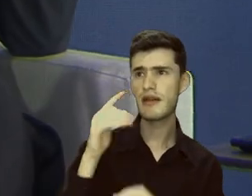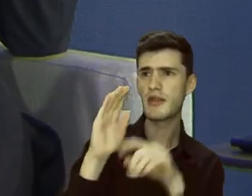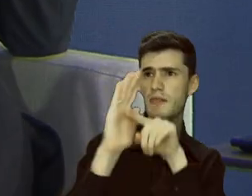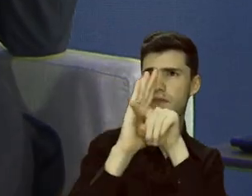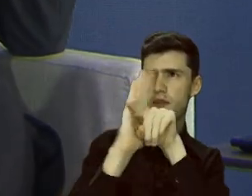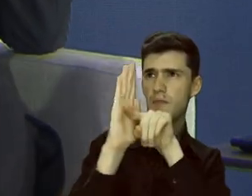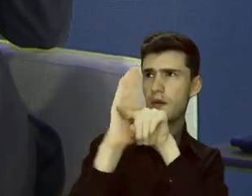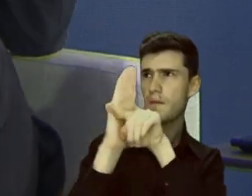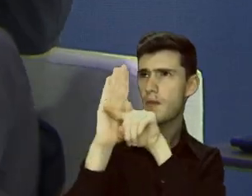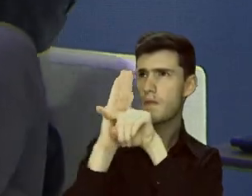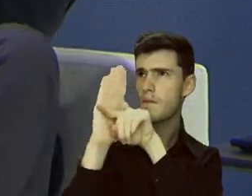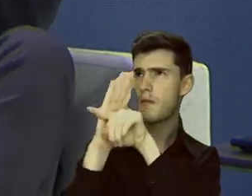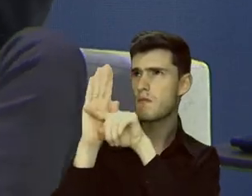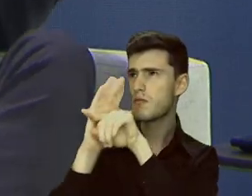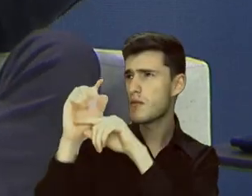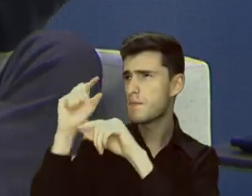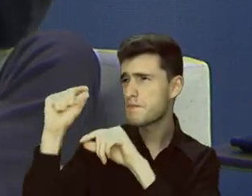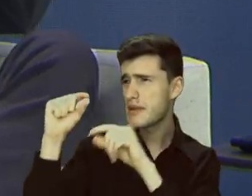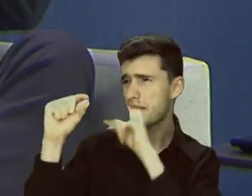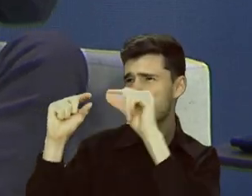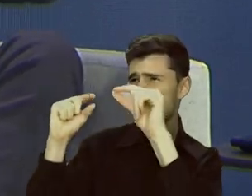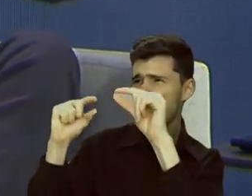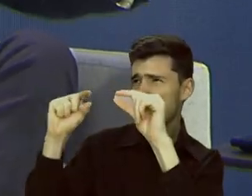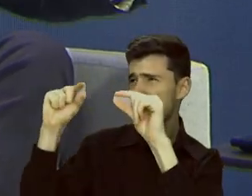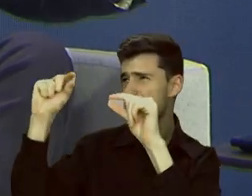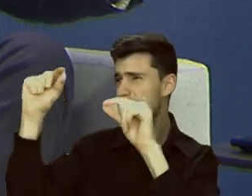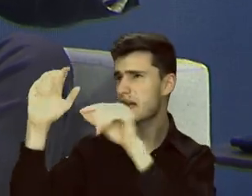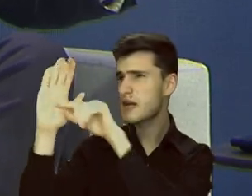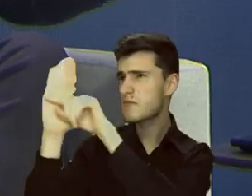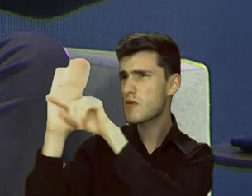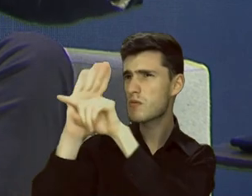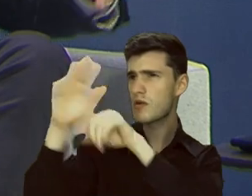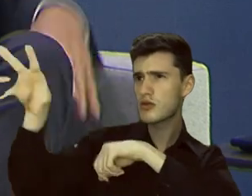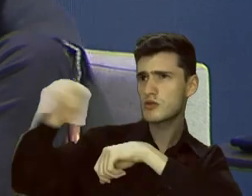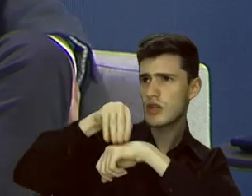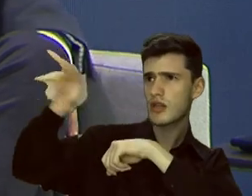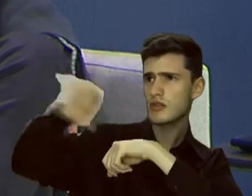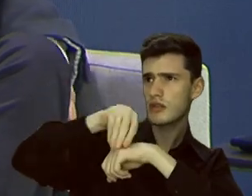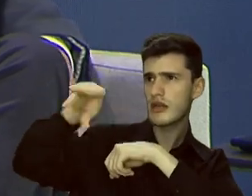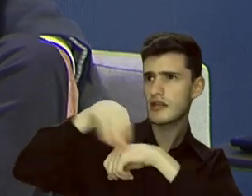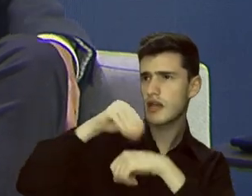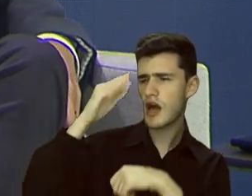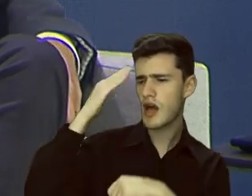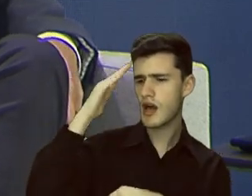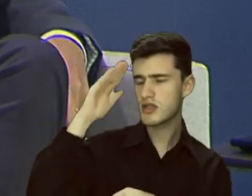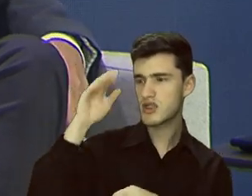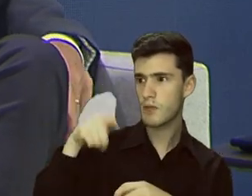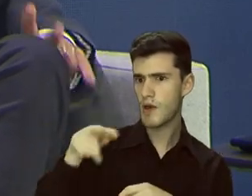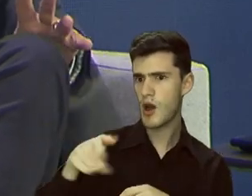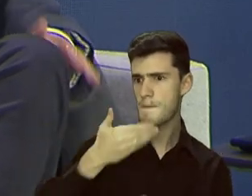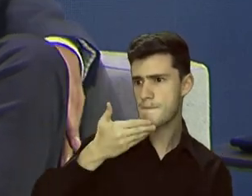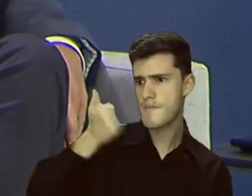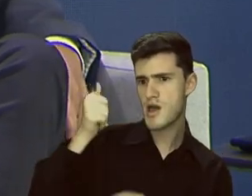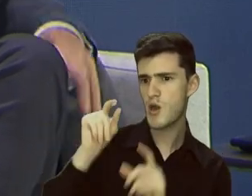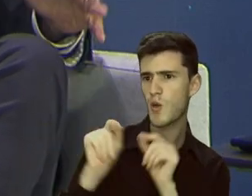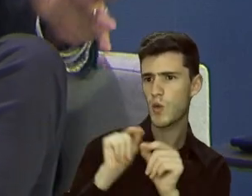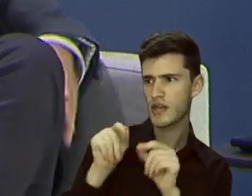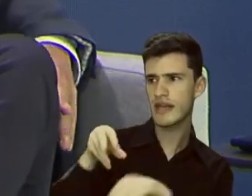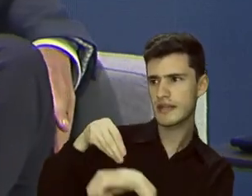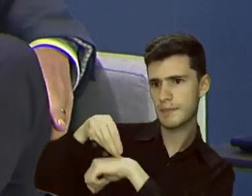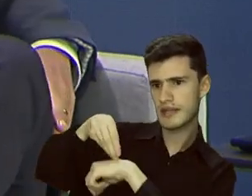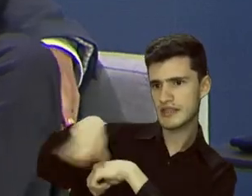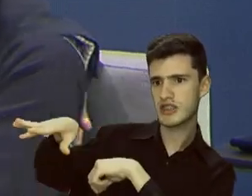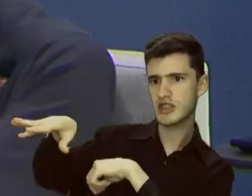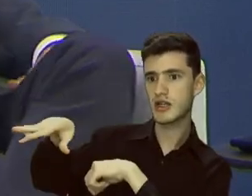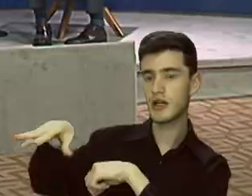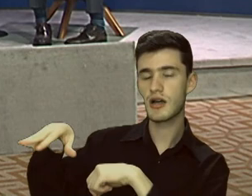em coisas decisórias para o produtor para que ele seja mais eficiente vai vai ter criado uma grande empresa com uma grande solução e